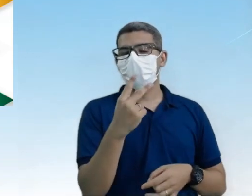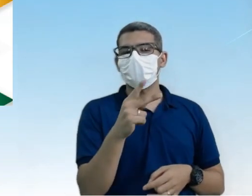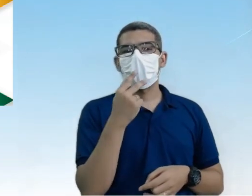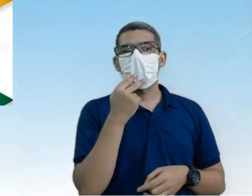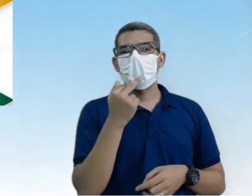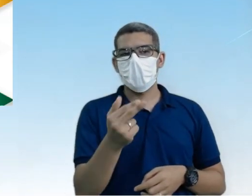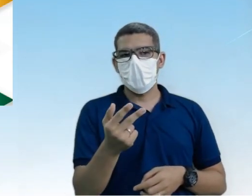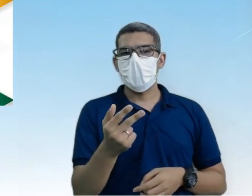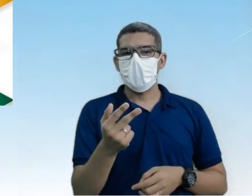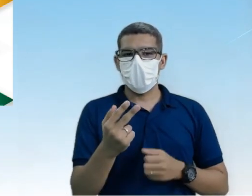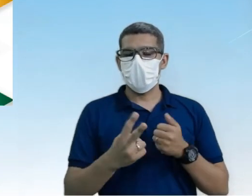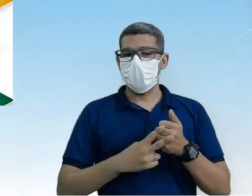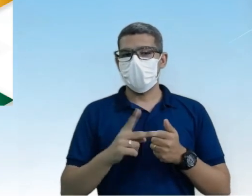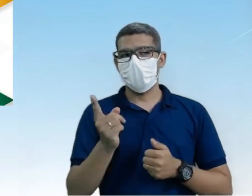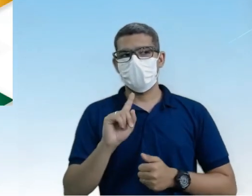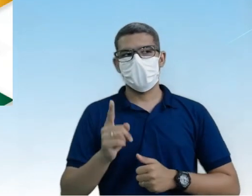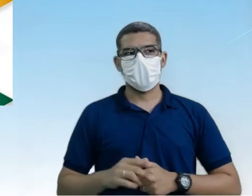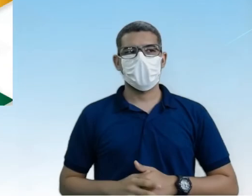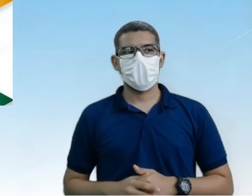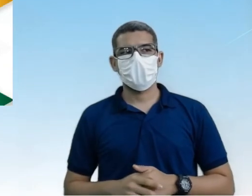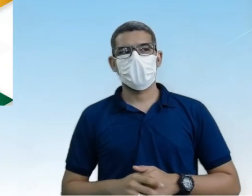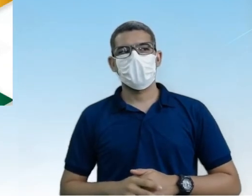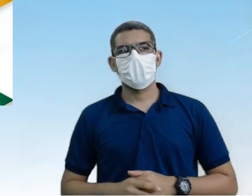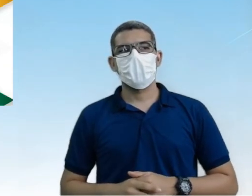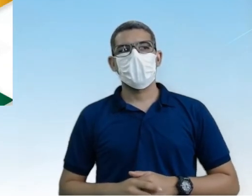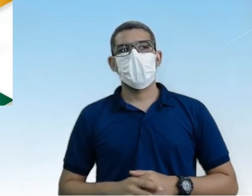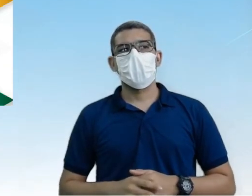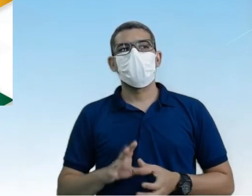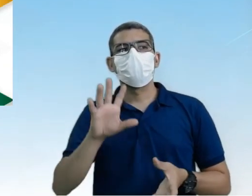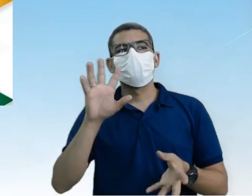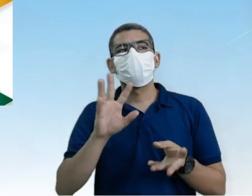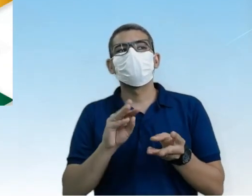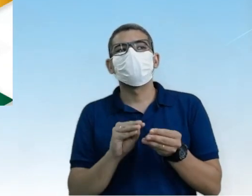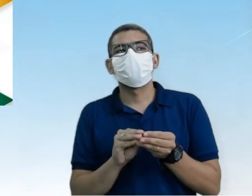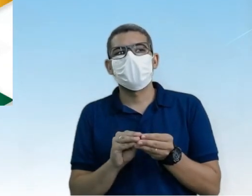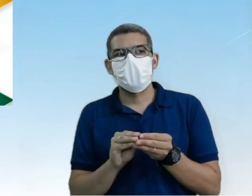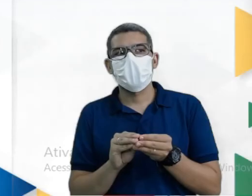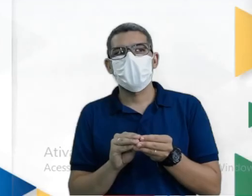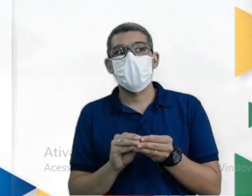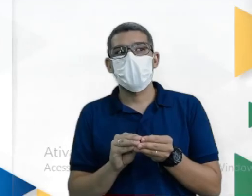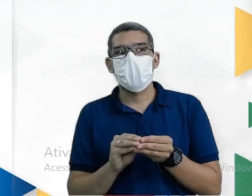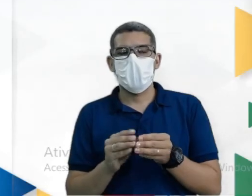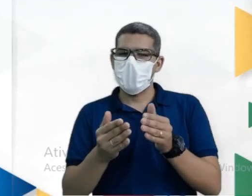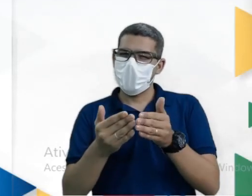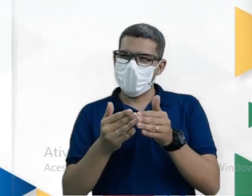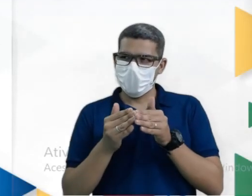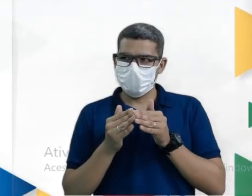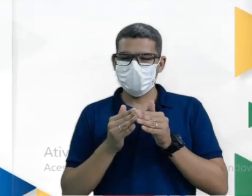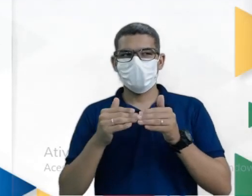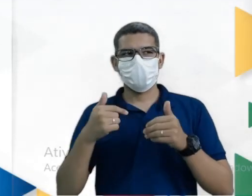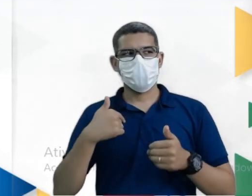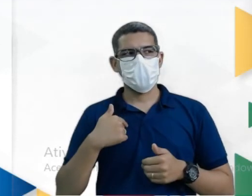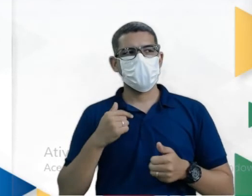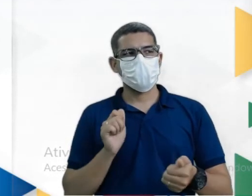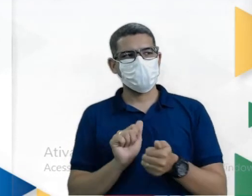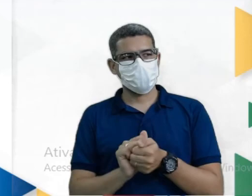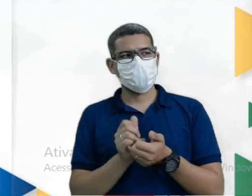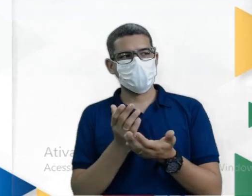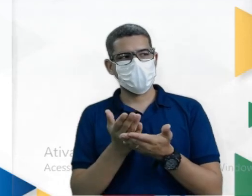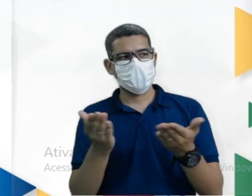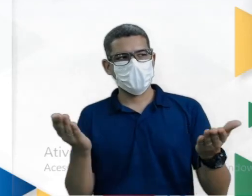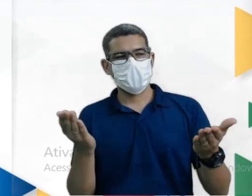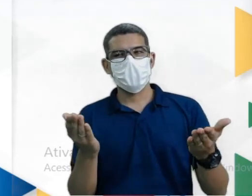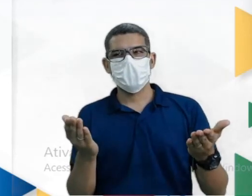linguagem não verbal. Então, concluindo, a gente faz aqui um pedido, eu aqui e você de